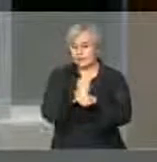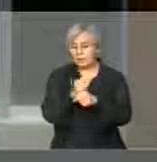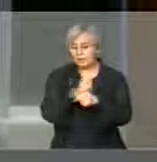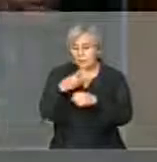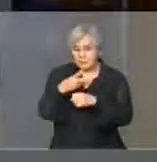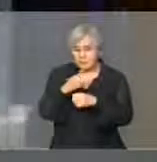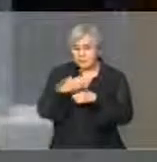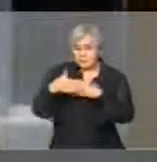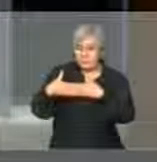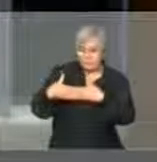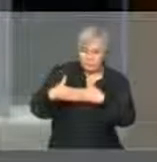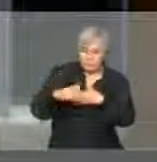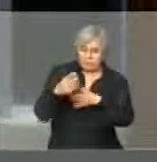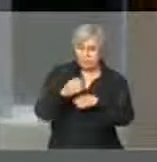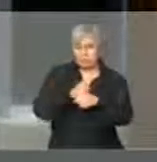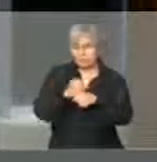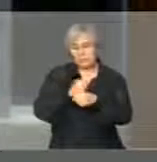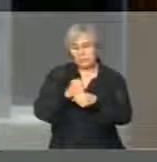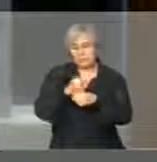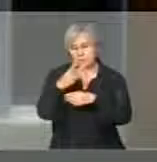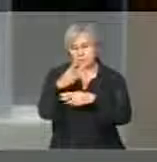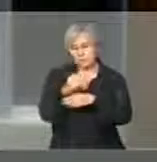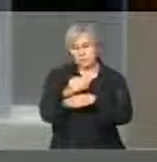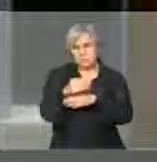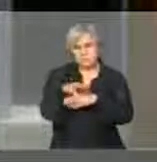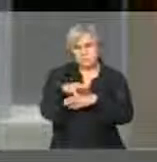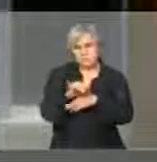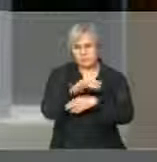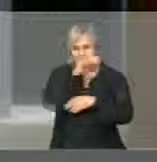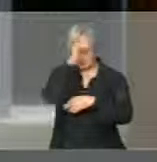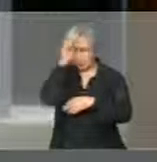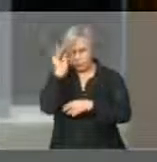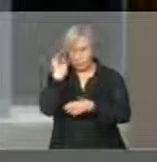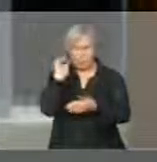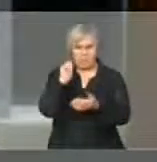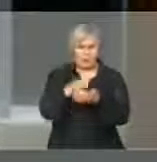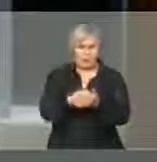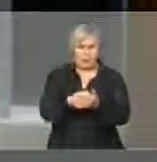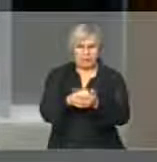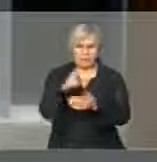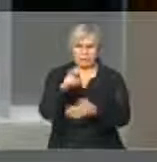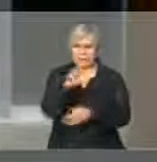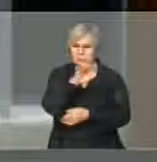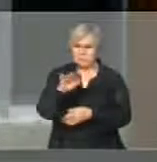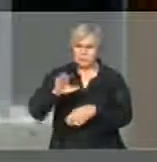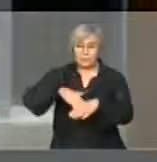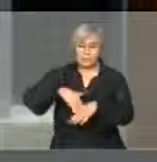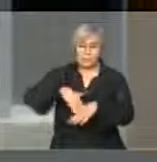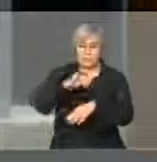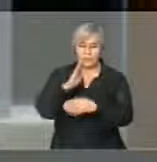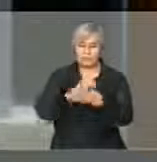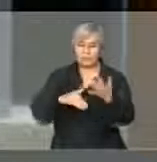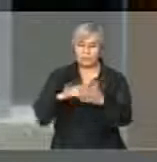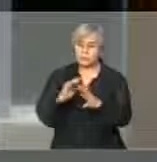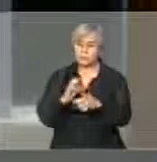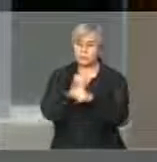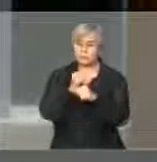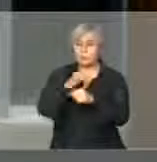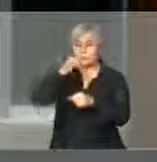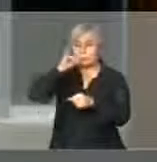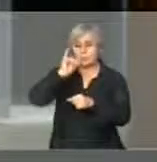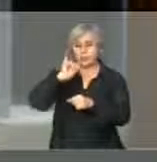anos. Nos próximos 30 anos, o consumidor pagará 5% a mais na sua energia por conta da